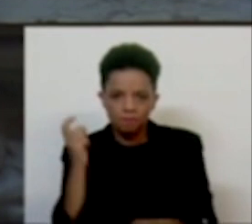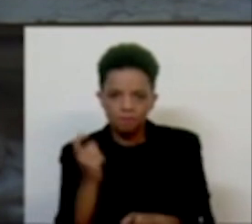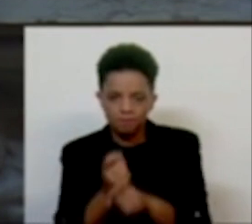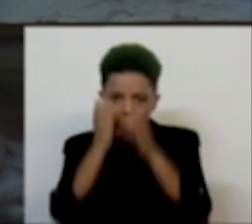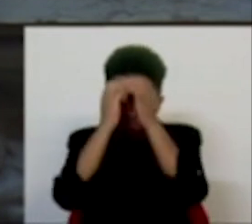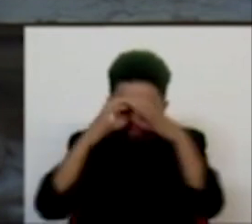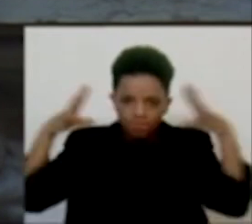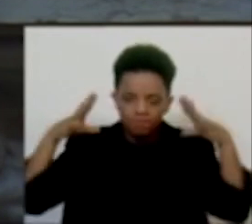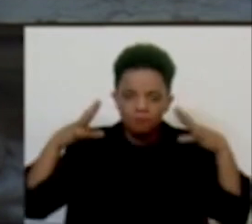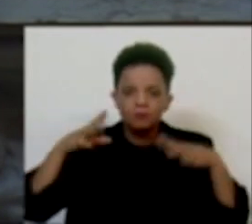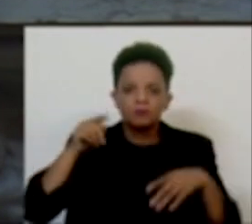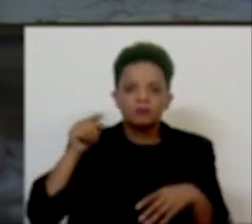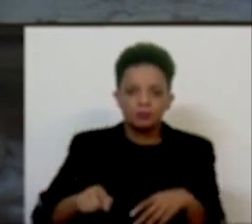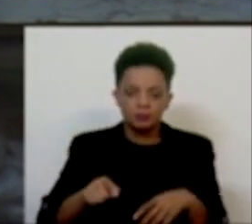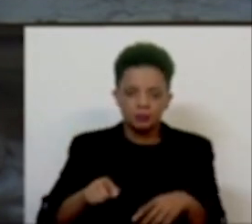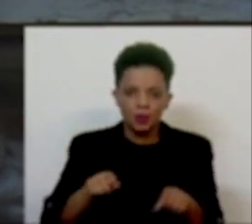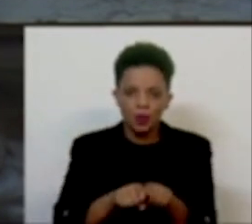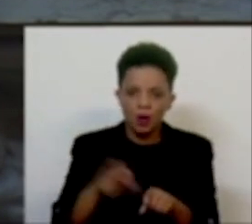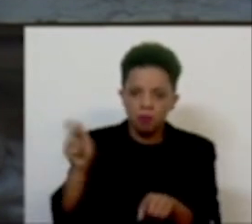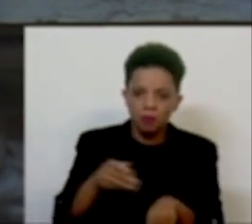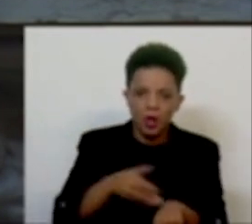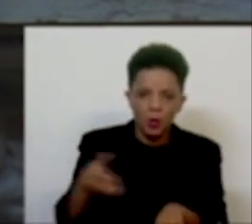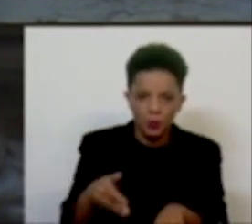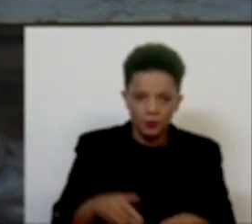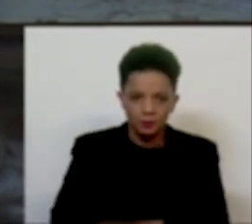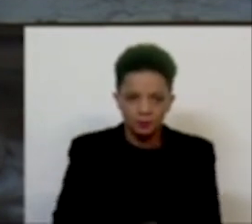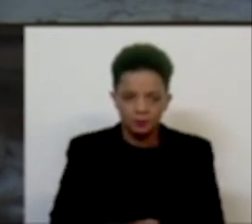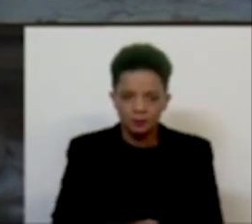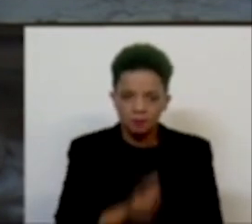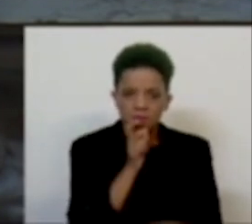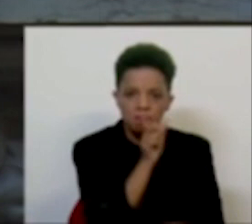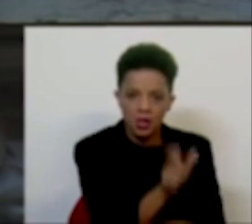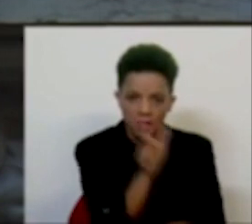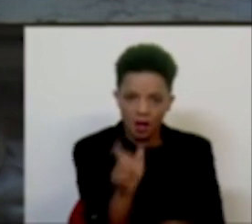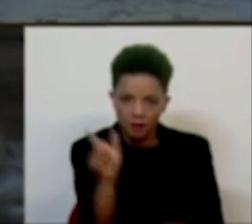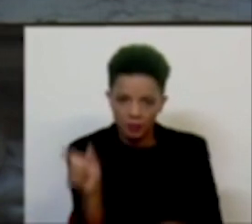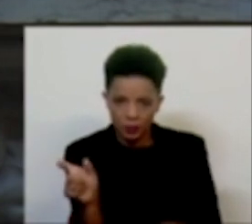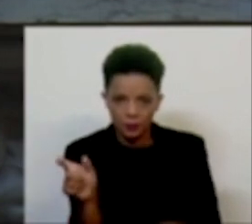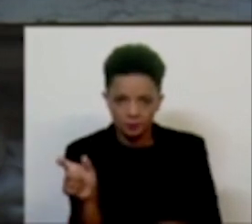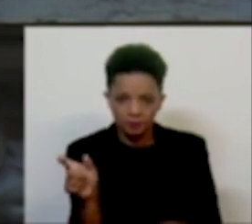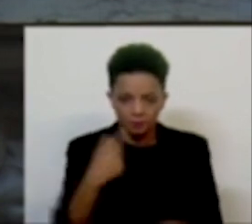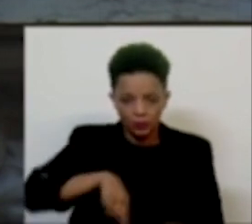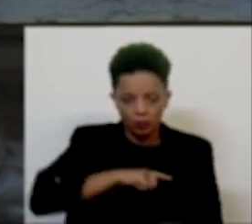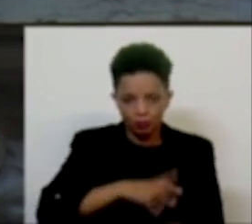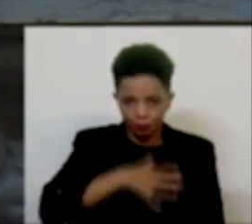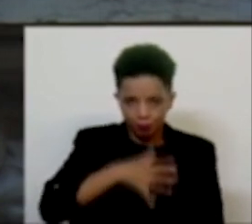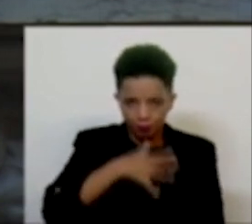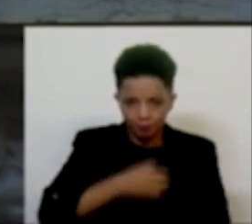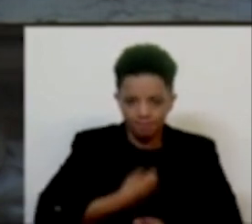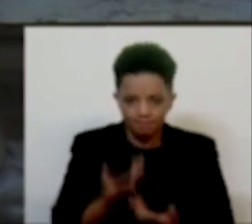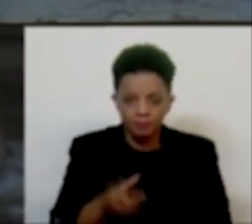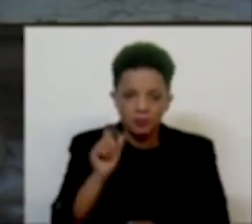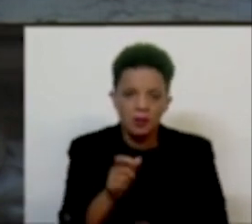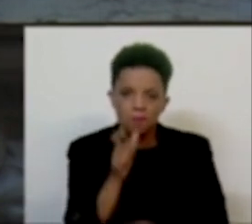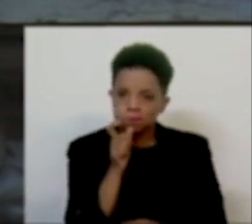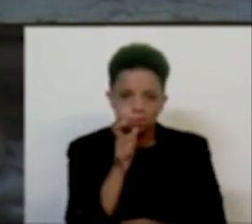demagógica do império do instante. As palavras As palavras que dizemos e as palavras que